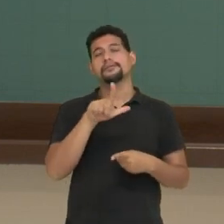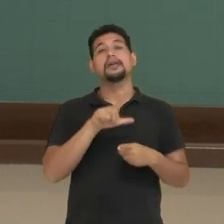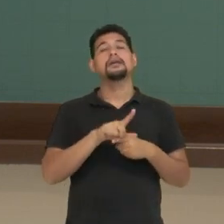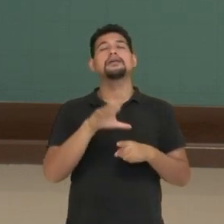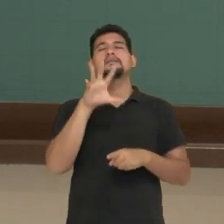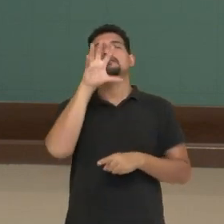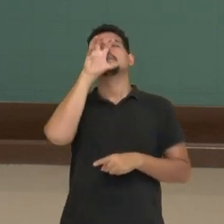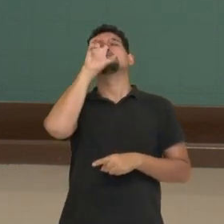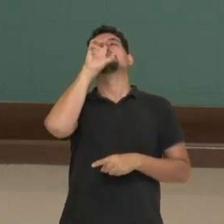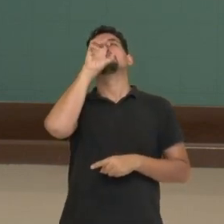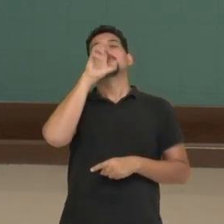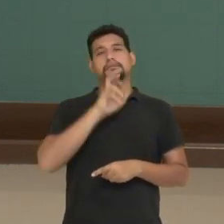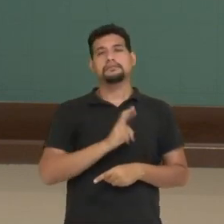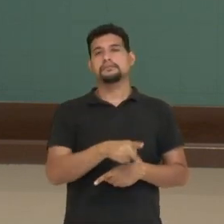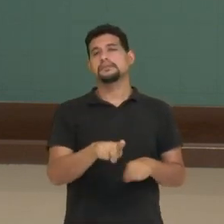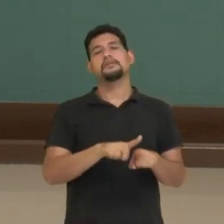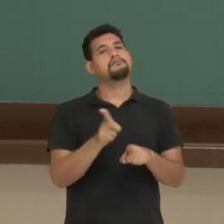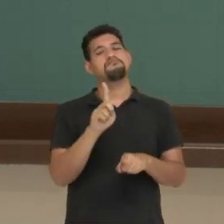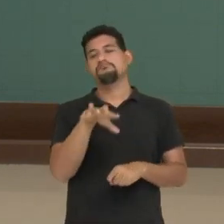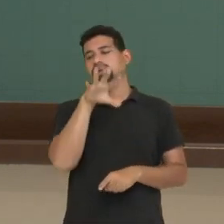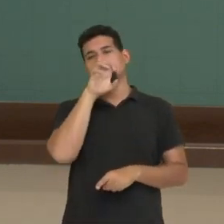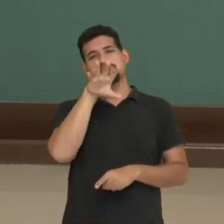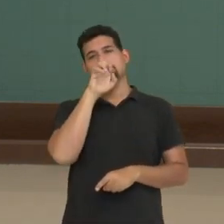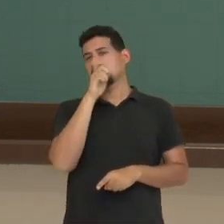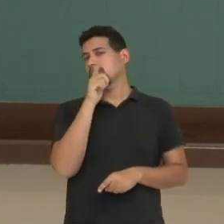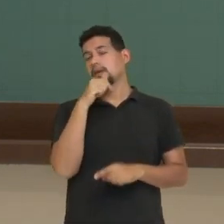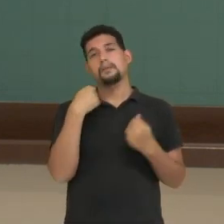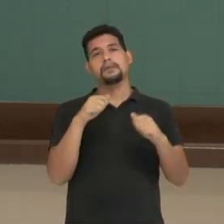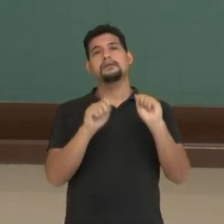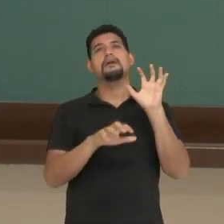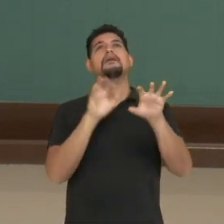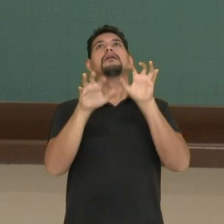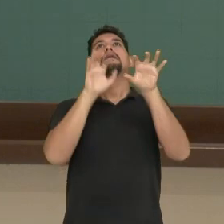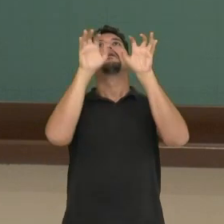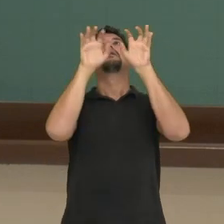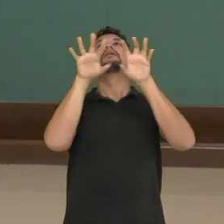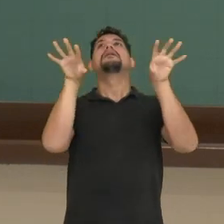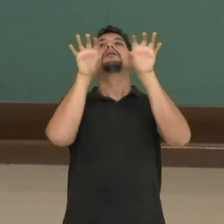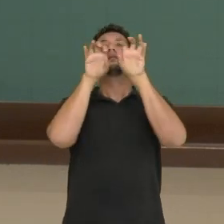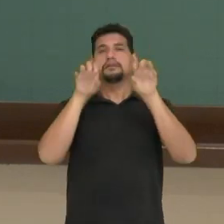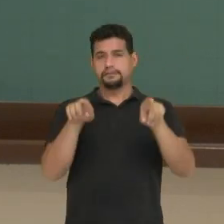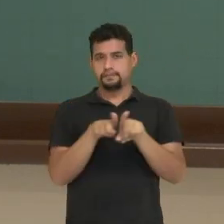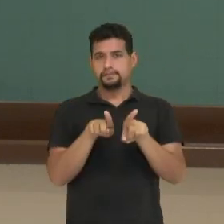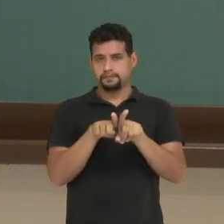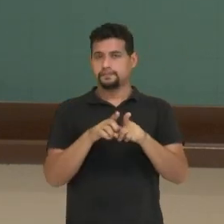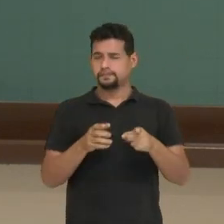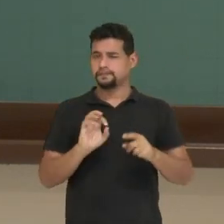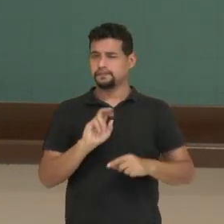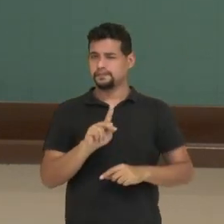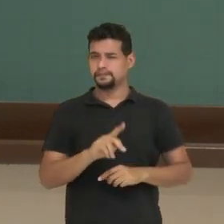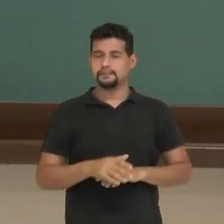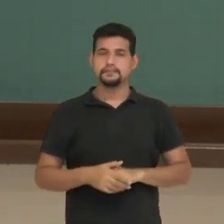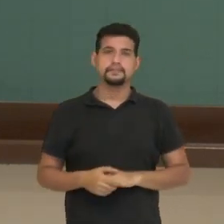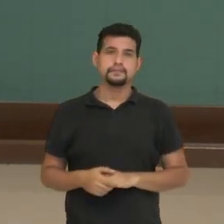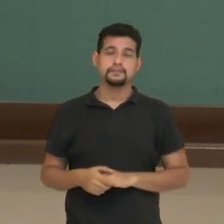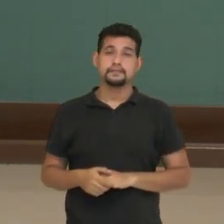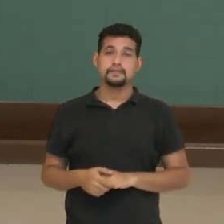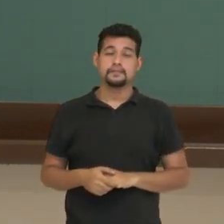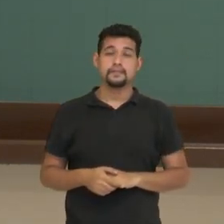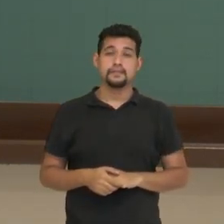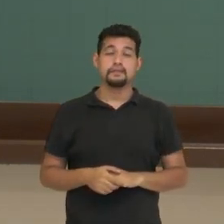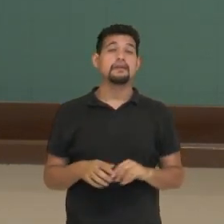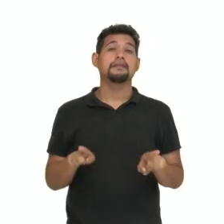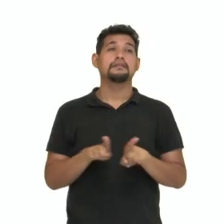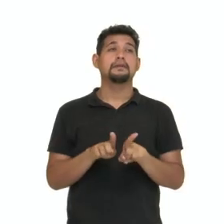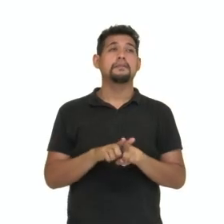segurar o ar por mais tempo, então eles não respiram na água, eles precisam subir até a superfície para respirar, ok? E